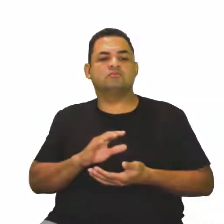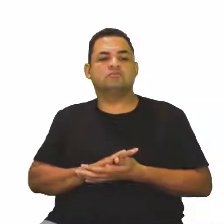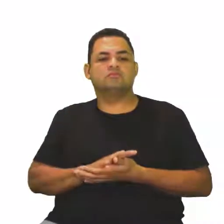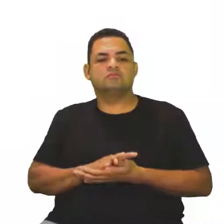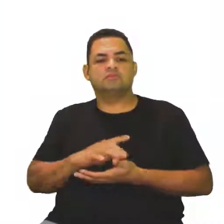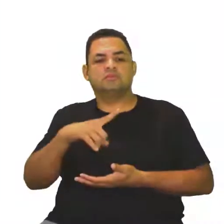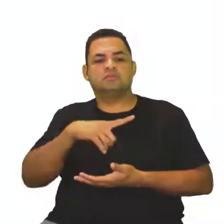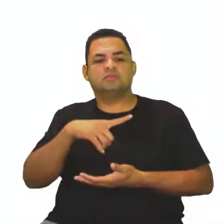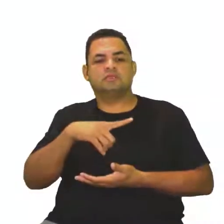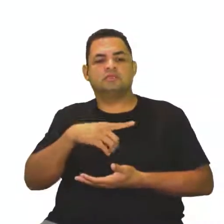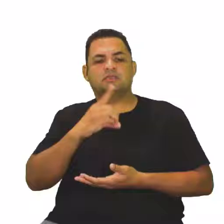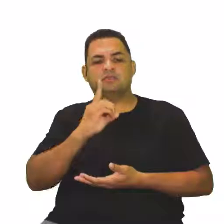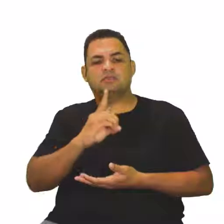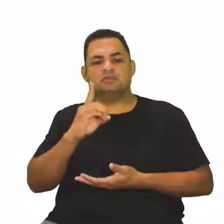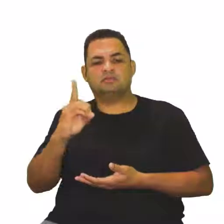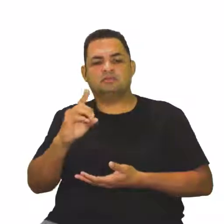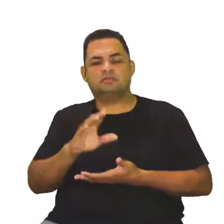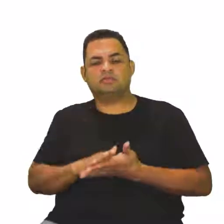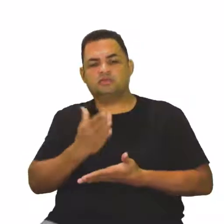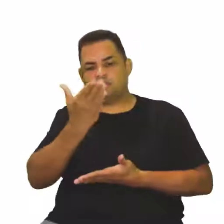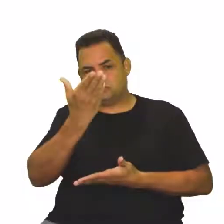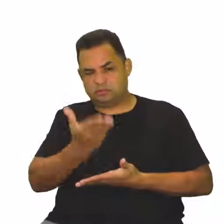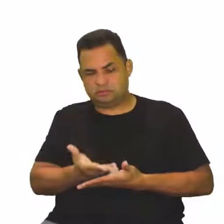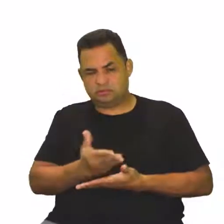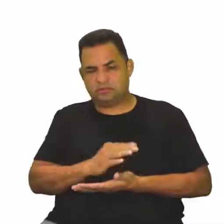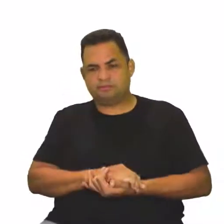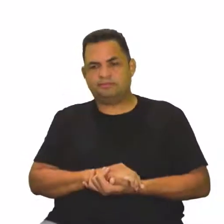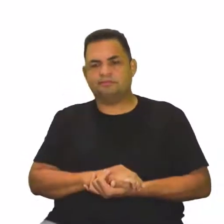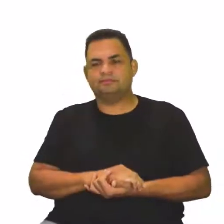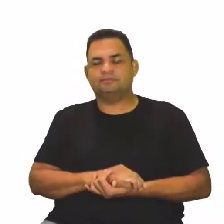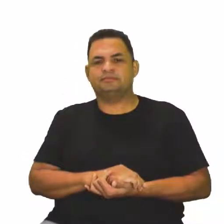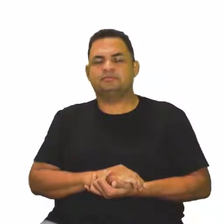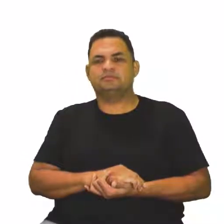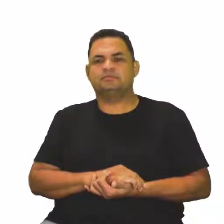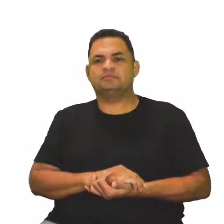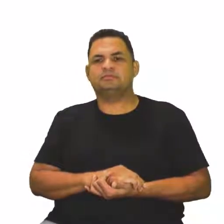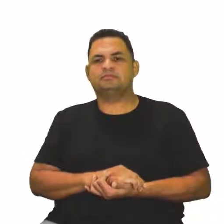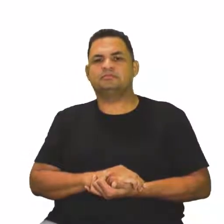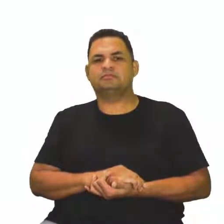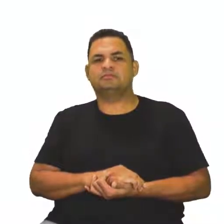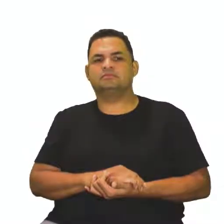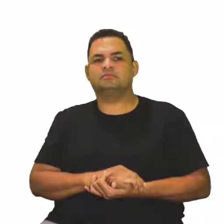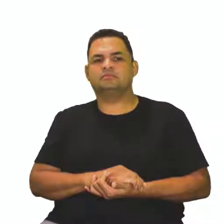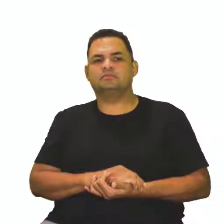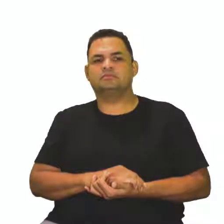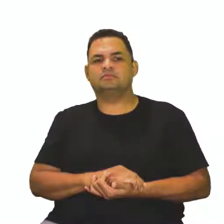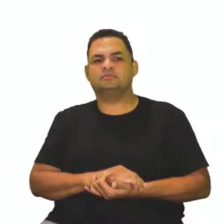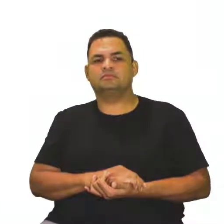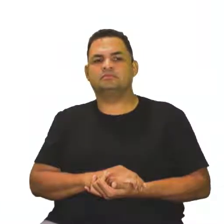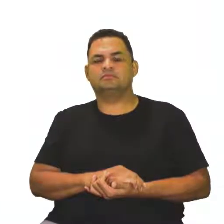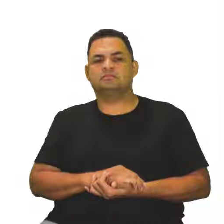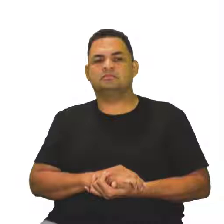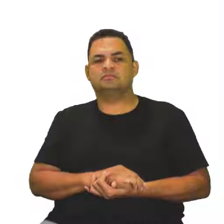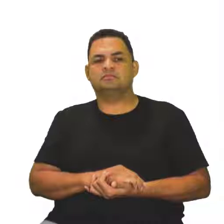tem tensão, a gente utiliza essa daqui, tá bom? Só pra gente lembrar aqui,